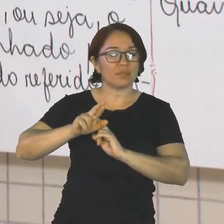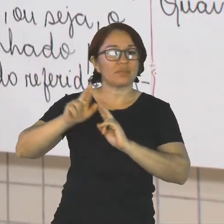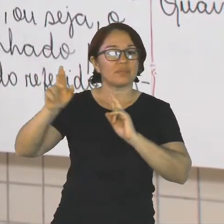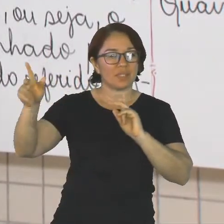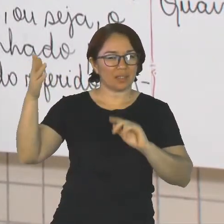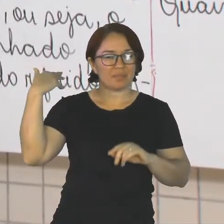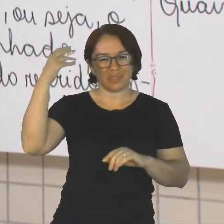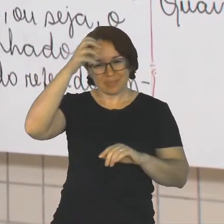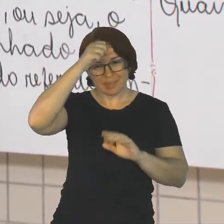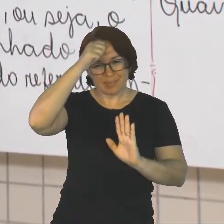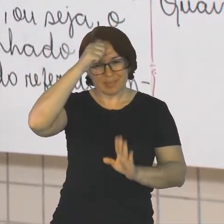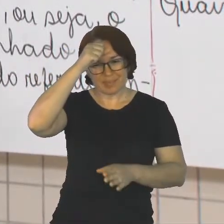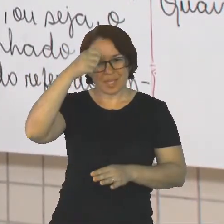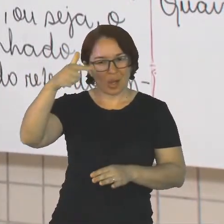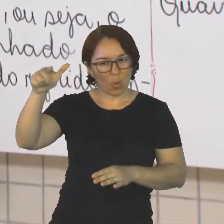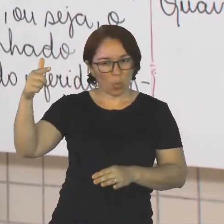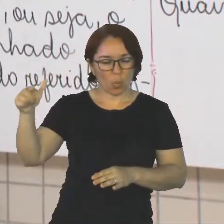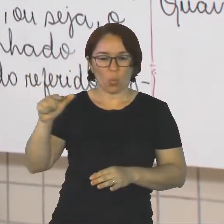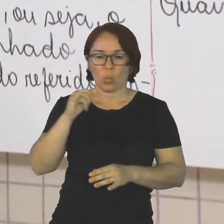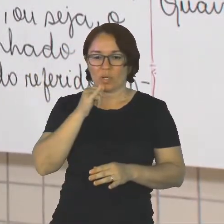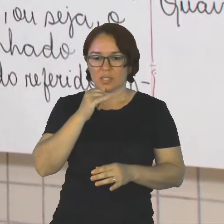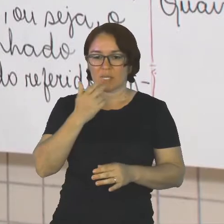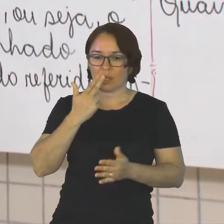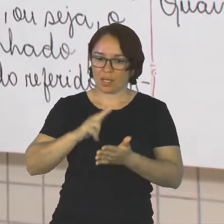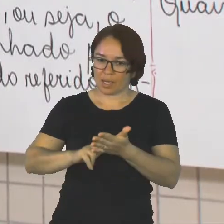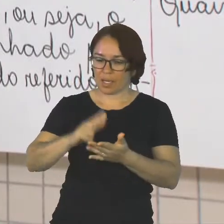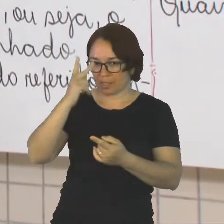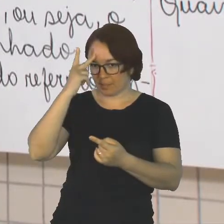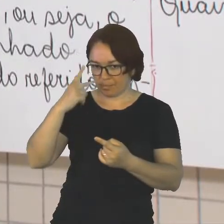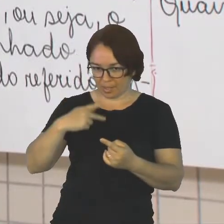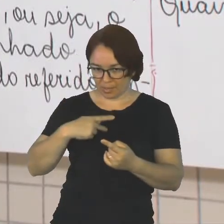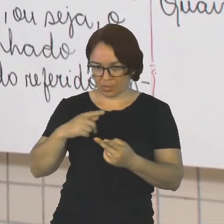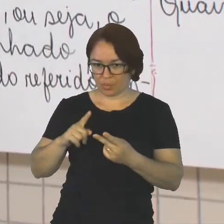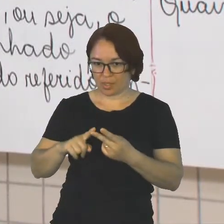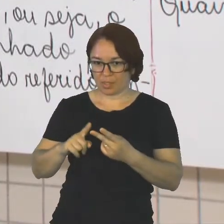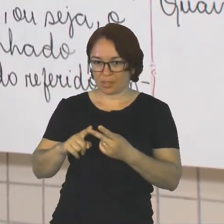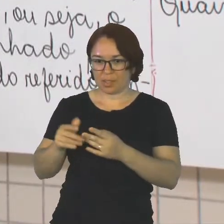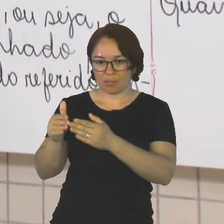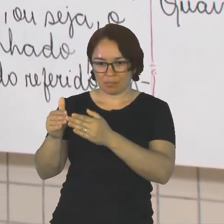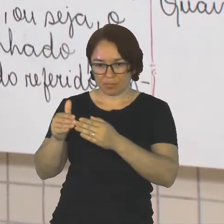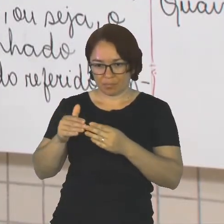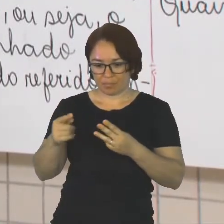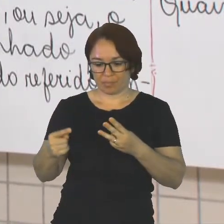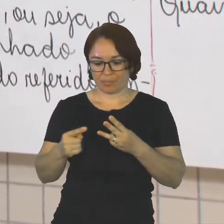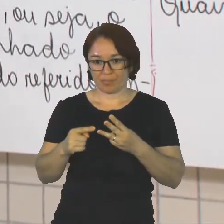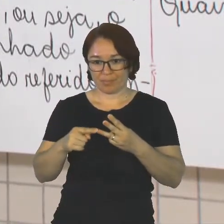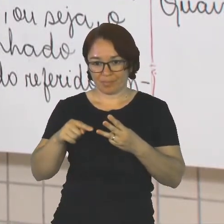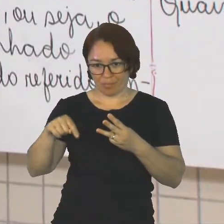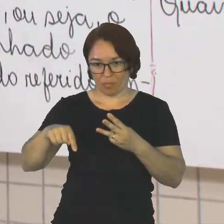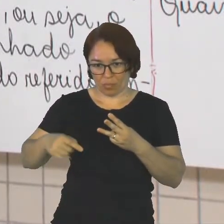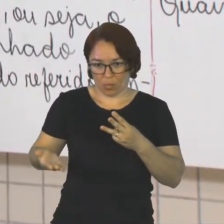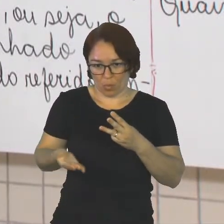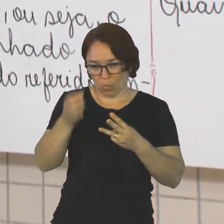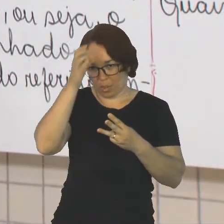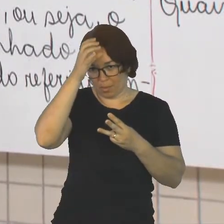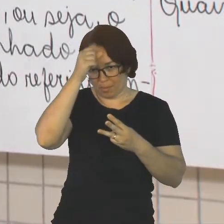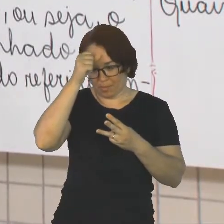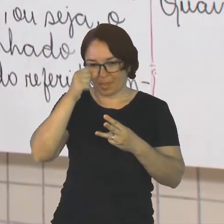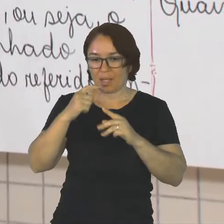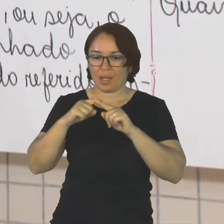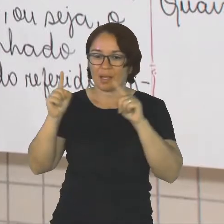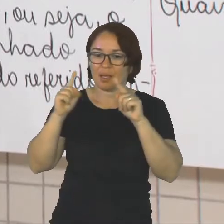bloco de estudo, que é a carta pessoal e a carta de solicitação. Então, a carta de reclamação, ela tem